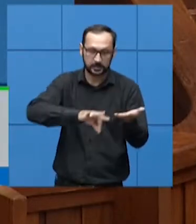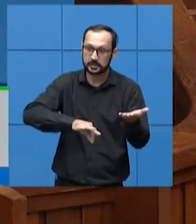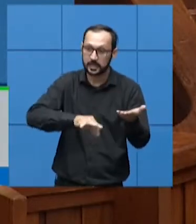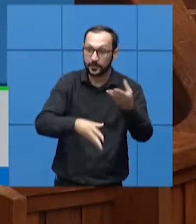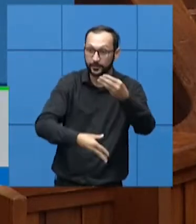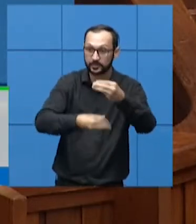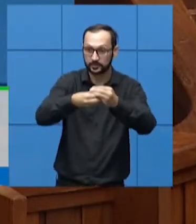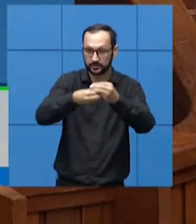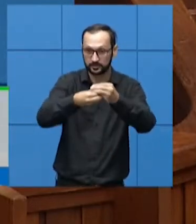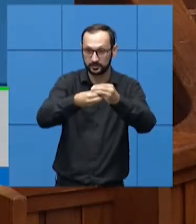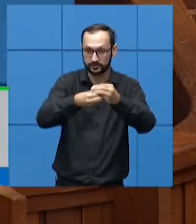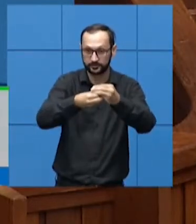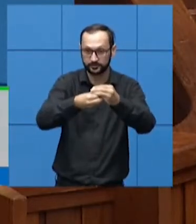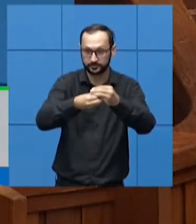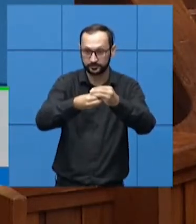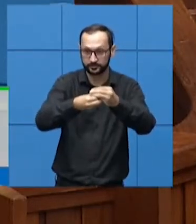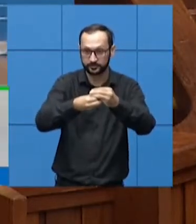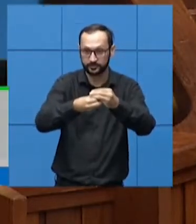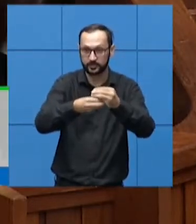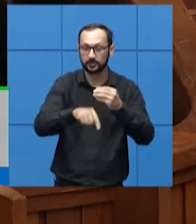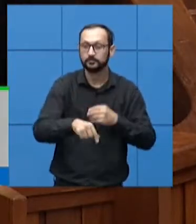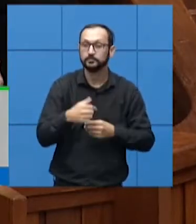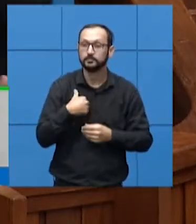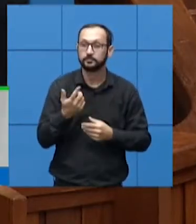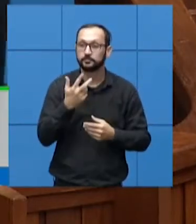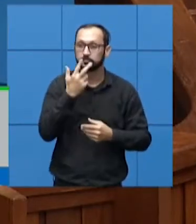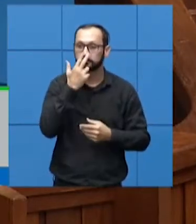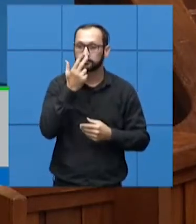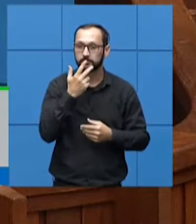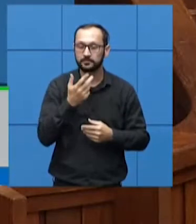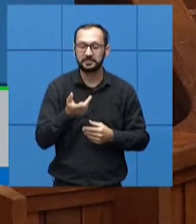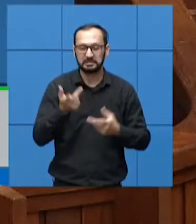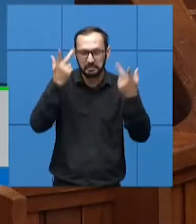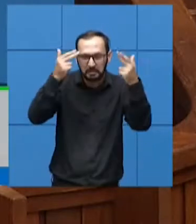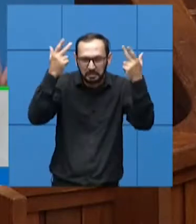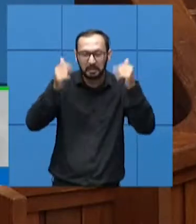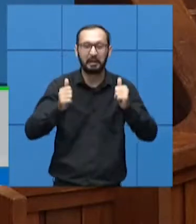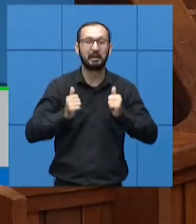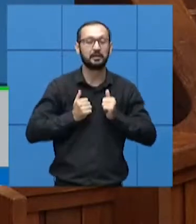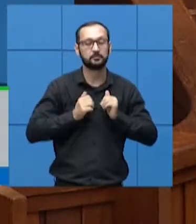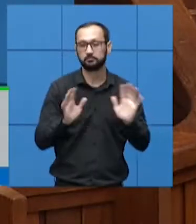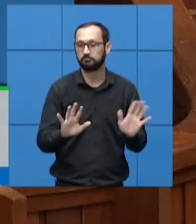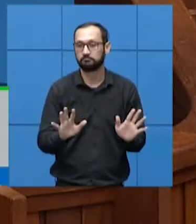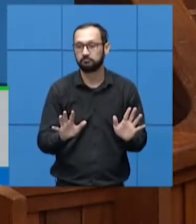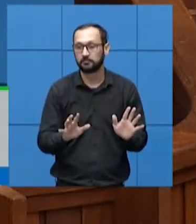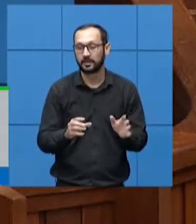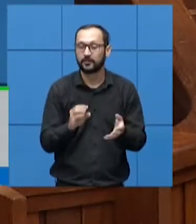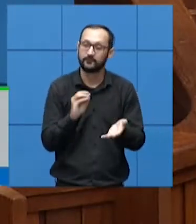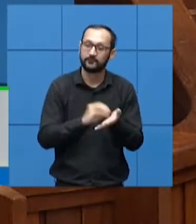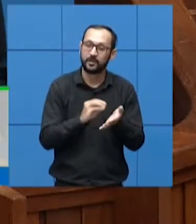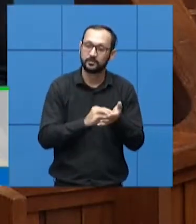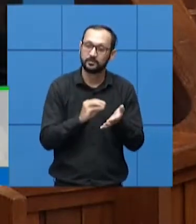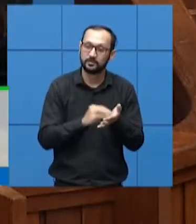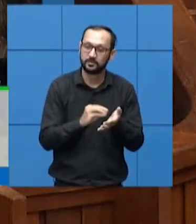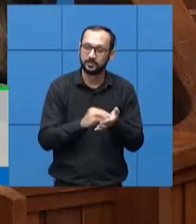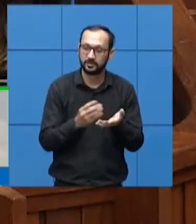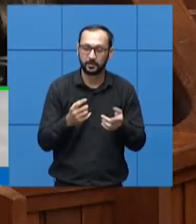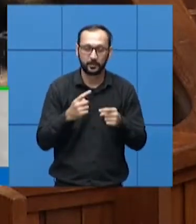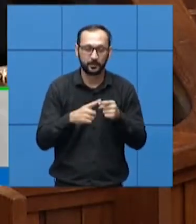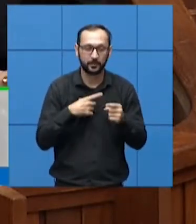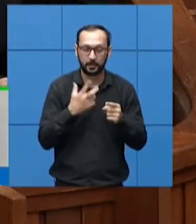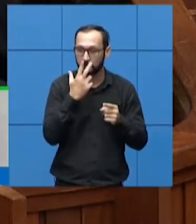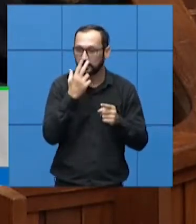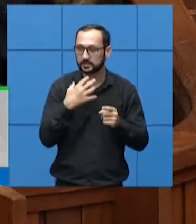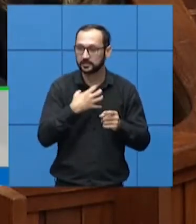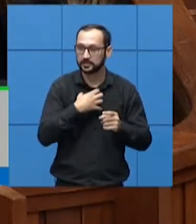aconteceu que nós não ficamos assim tão sossegados e tão contemplados, porque as